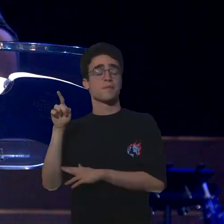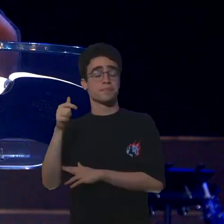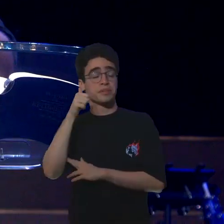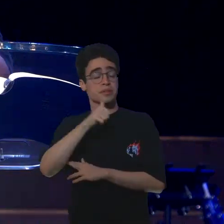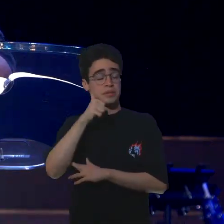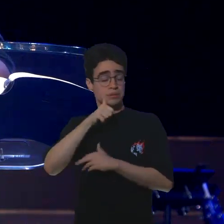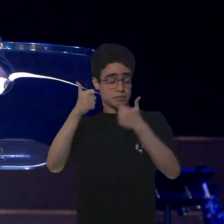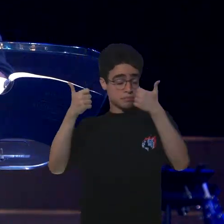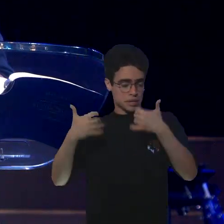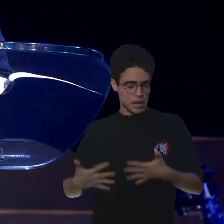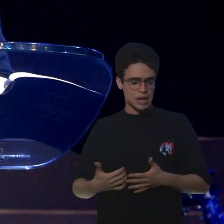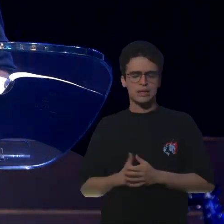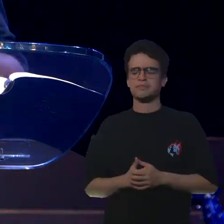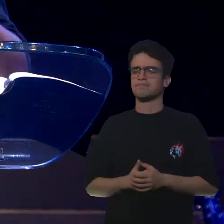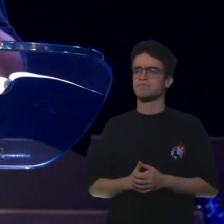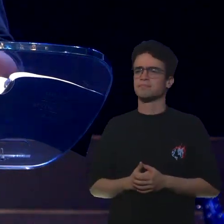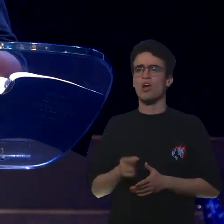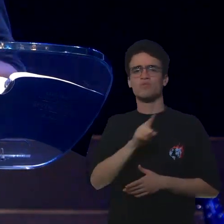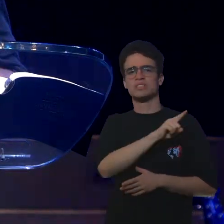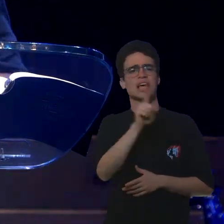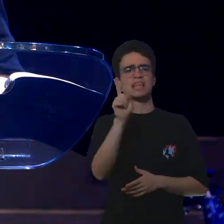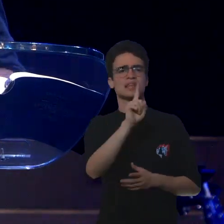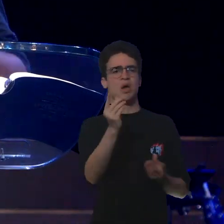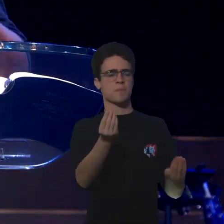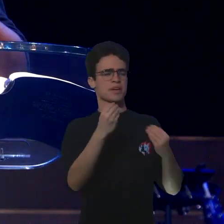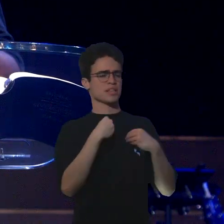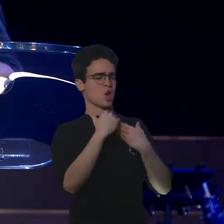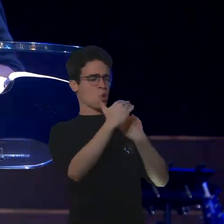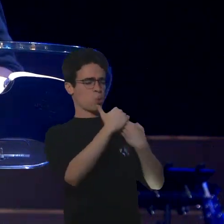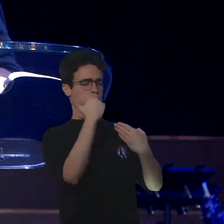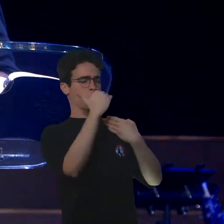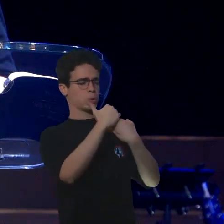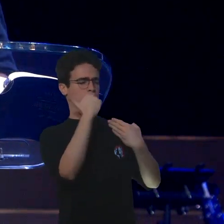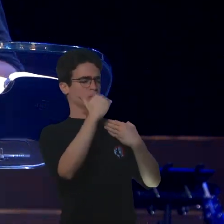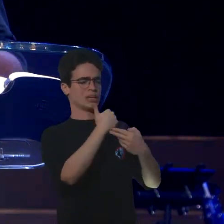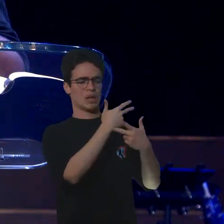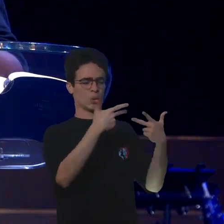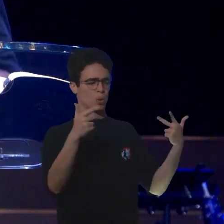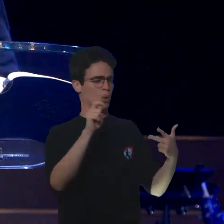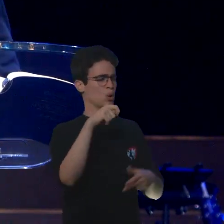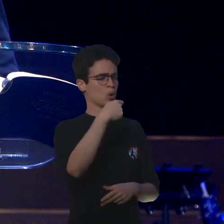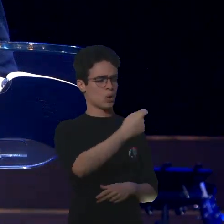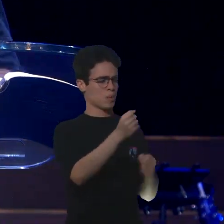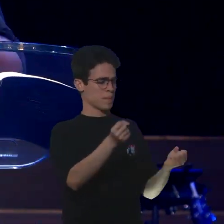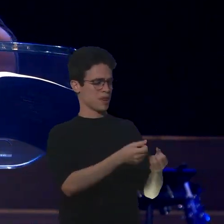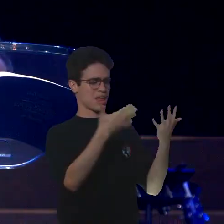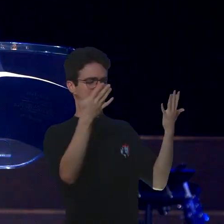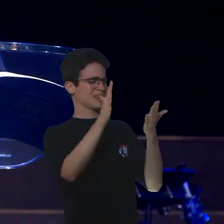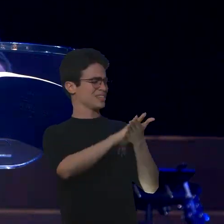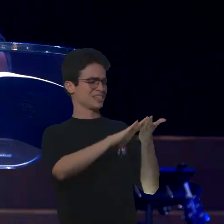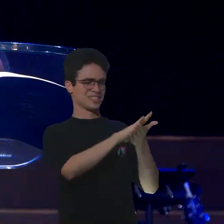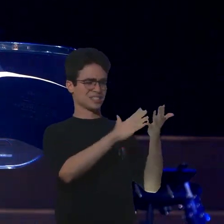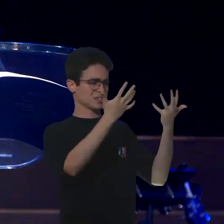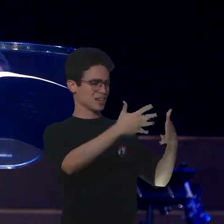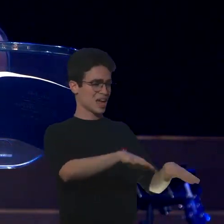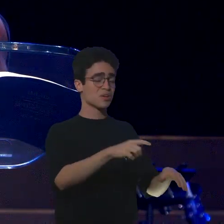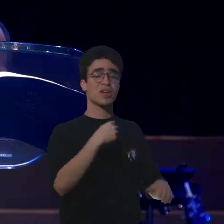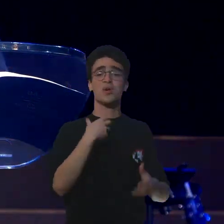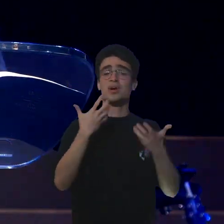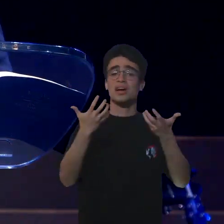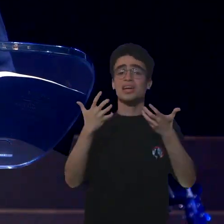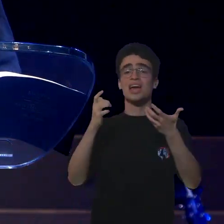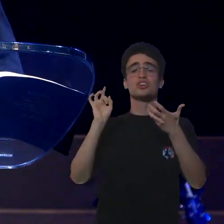disse, não me dê simpatia, não me dê conselho, nem sequer me dê um milagre. Dê-me